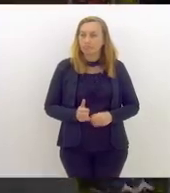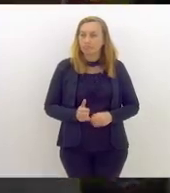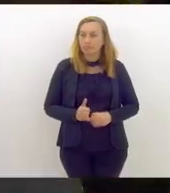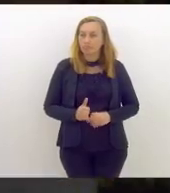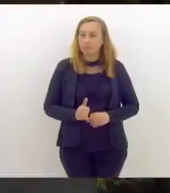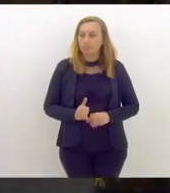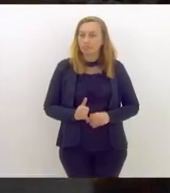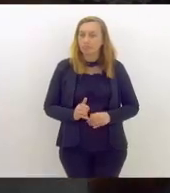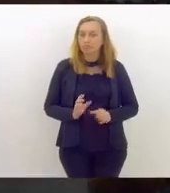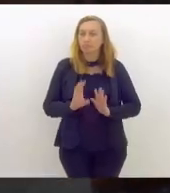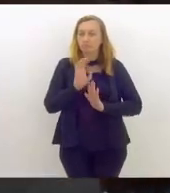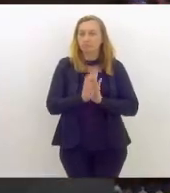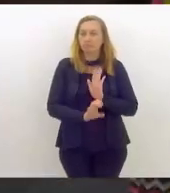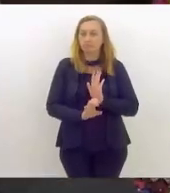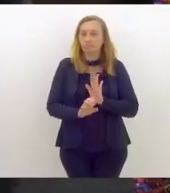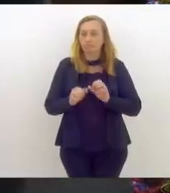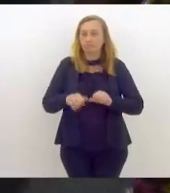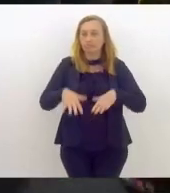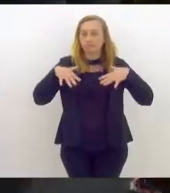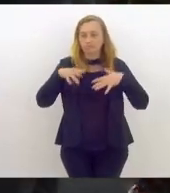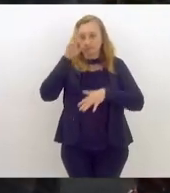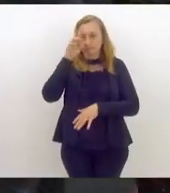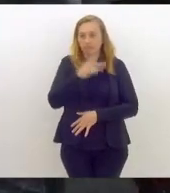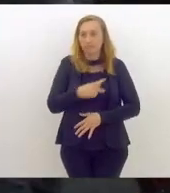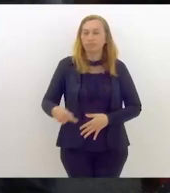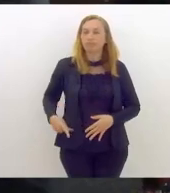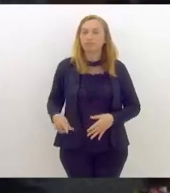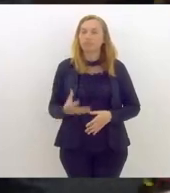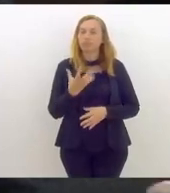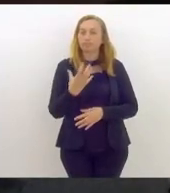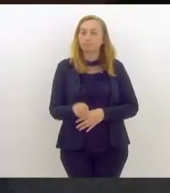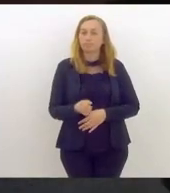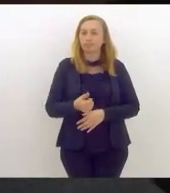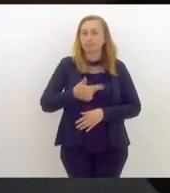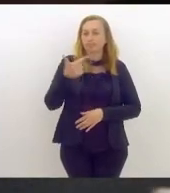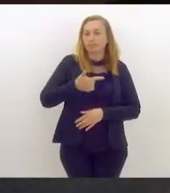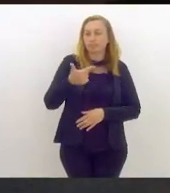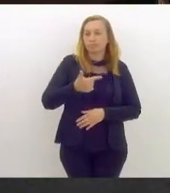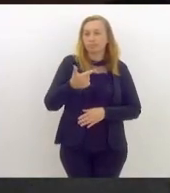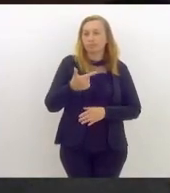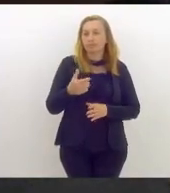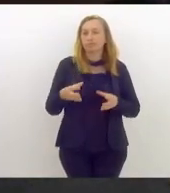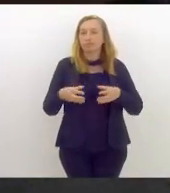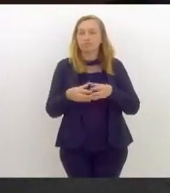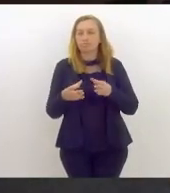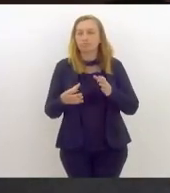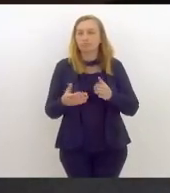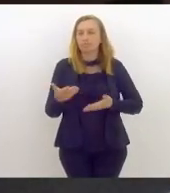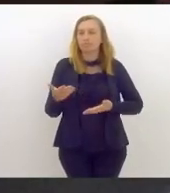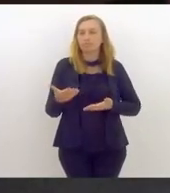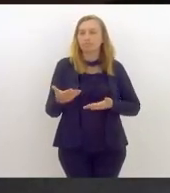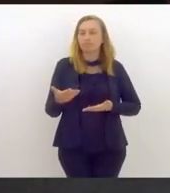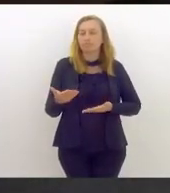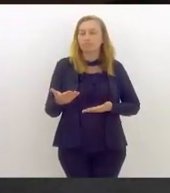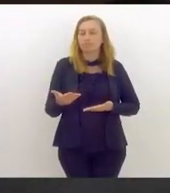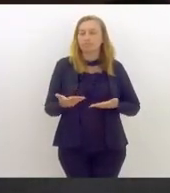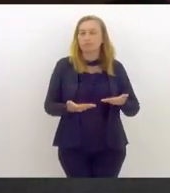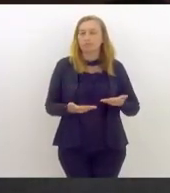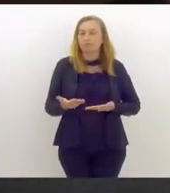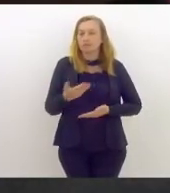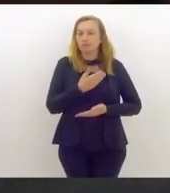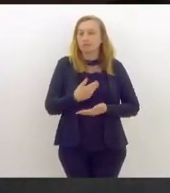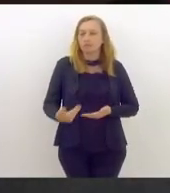Pareceres e emendas de plenário, senhor presidente. Favoráveis emendas 2 da Comissão de Servidores, 4 da Comissão de